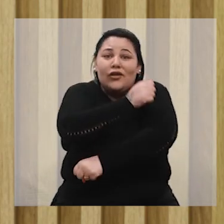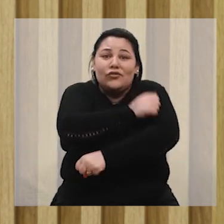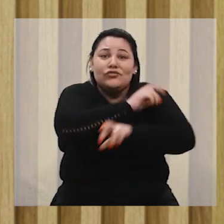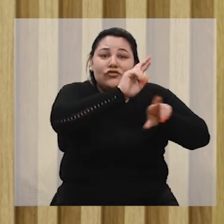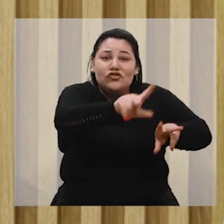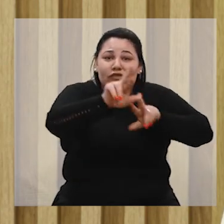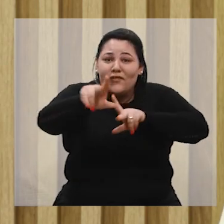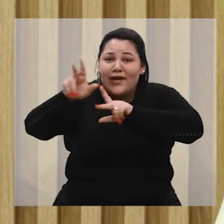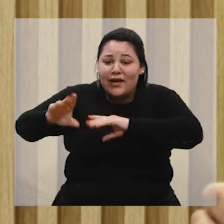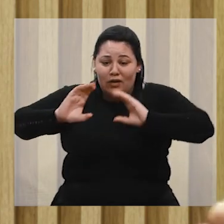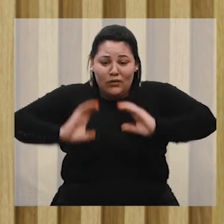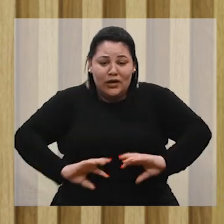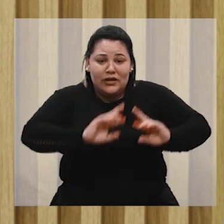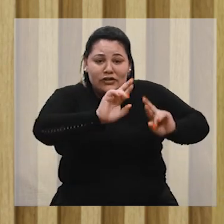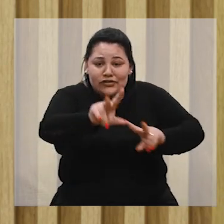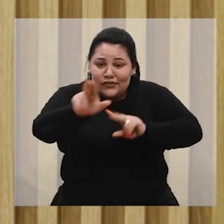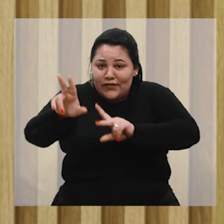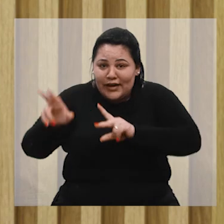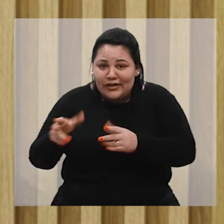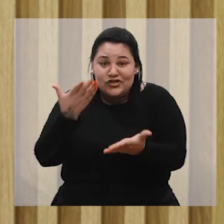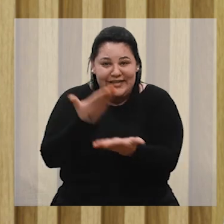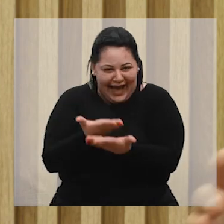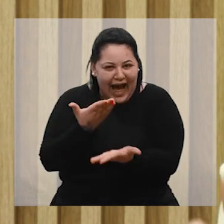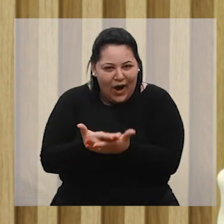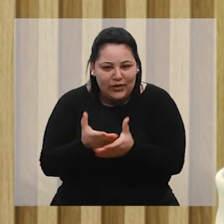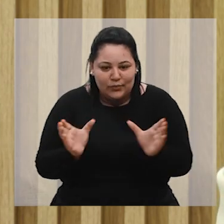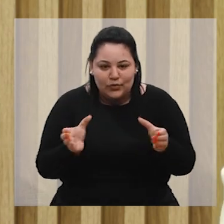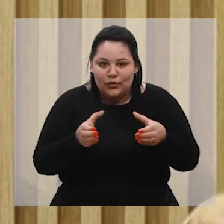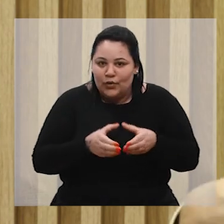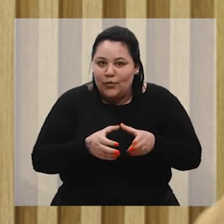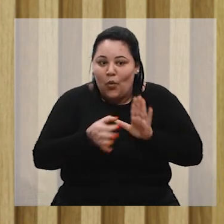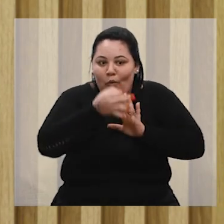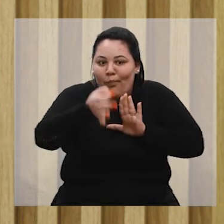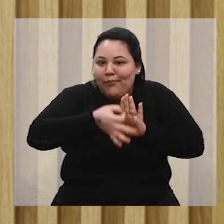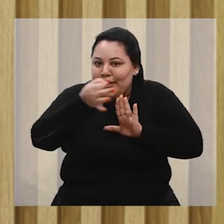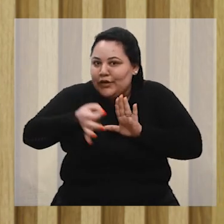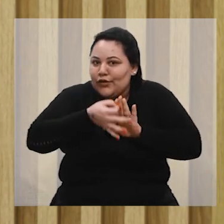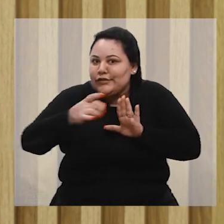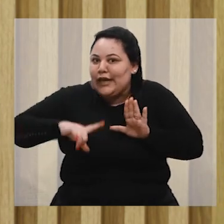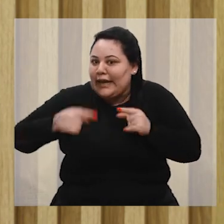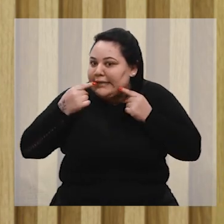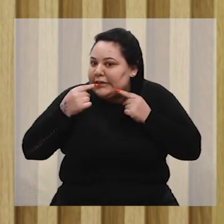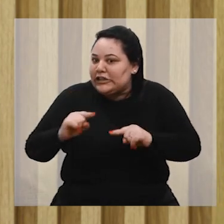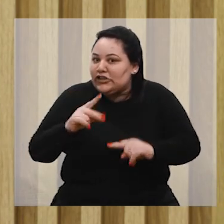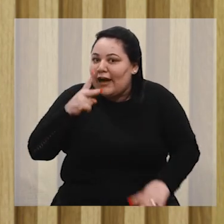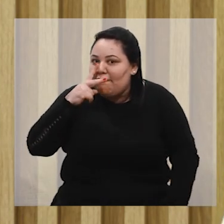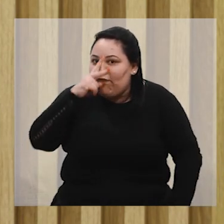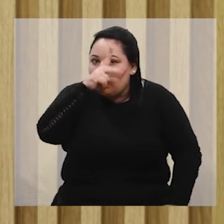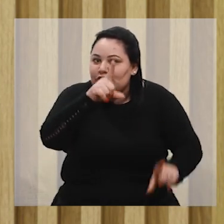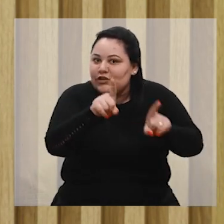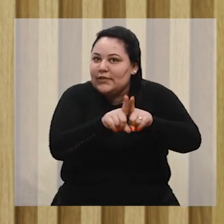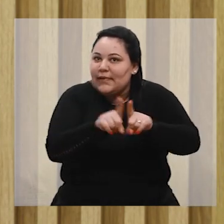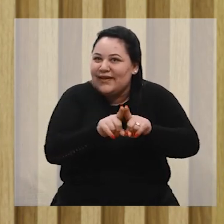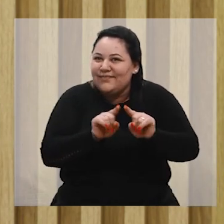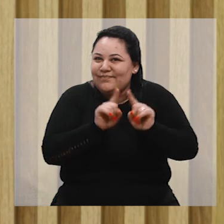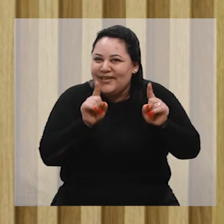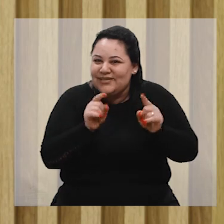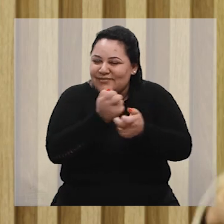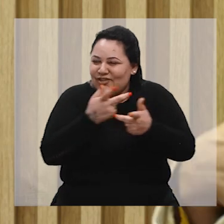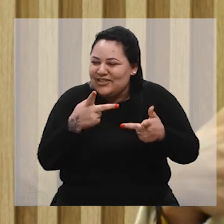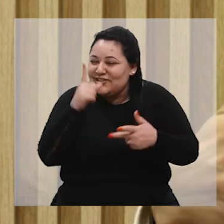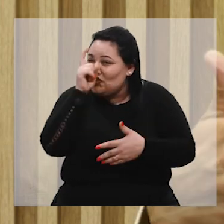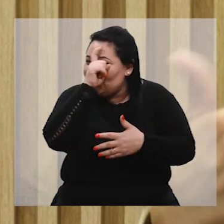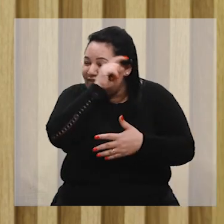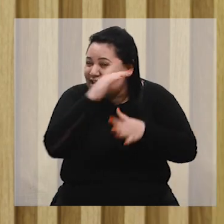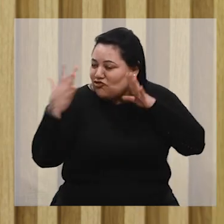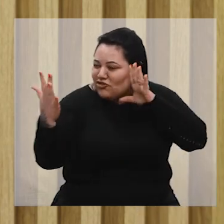de um professor, para lidar com essa diversidade de comportamentos de uma turma, mas também de opiniões, assim, uma turma